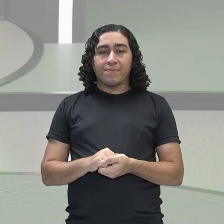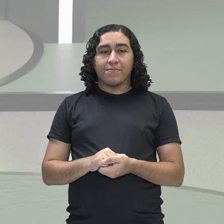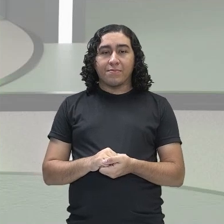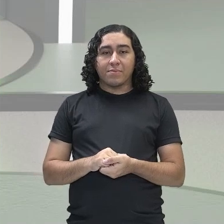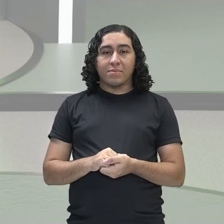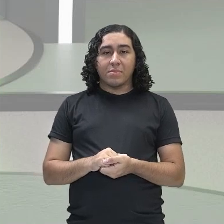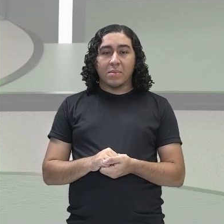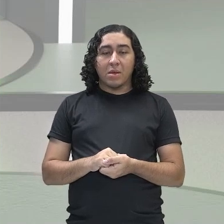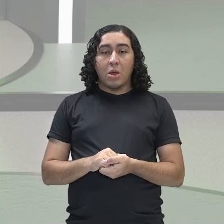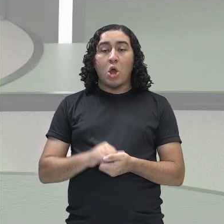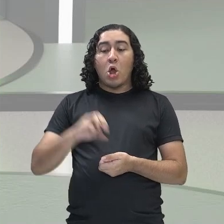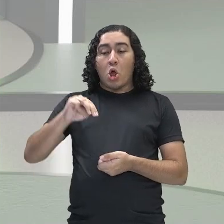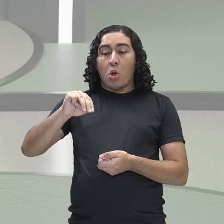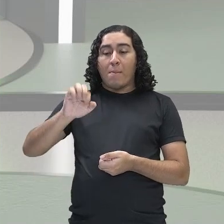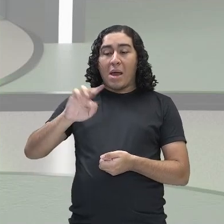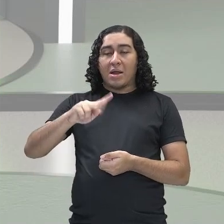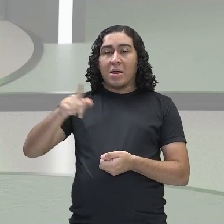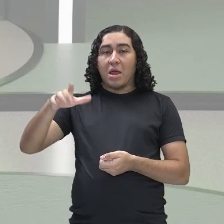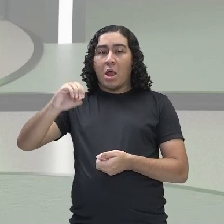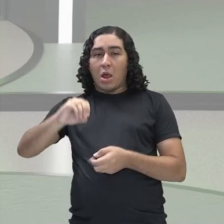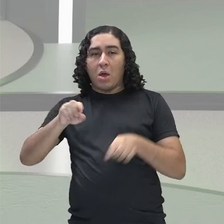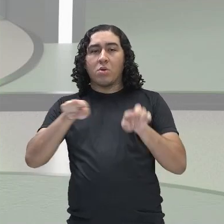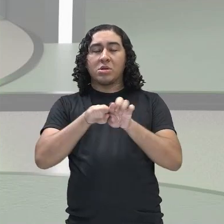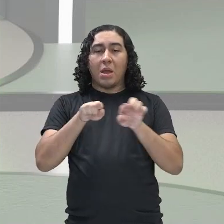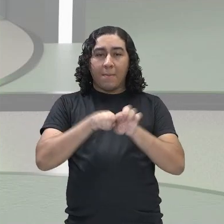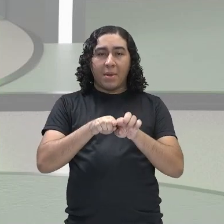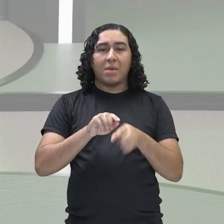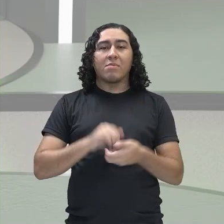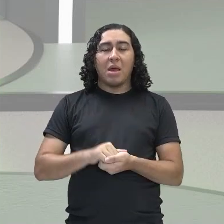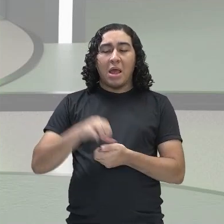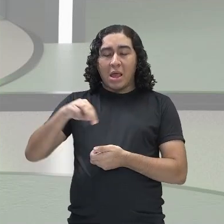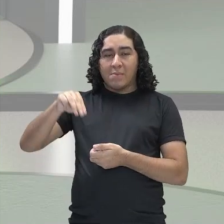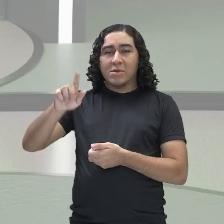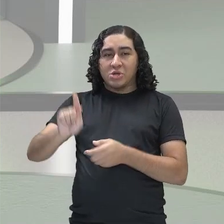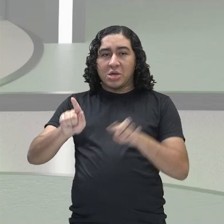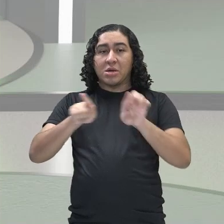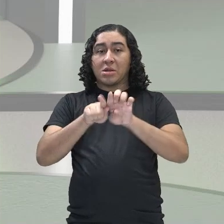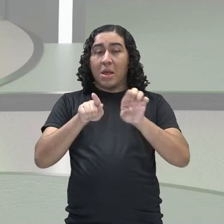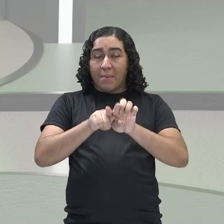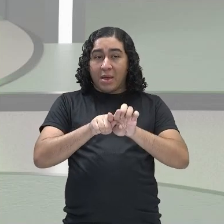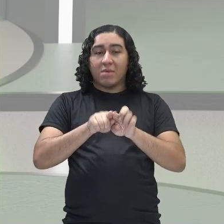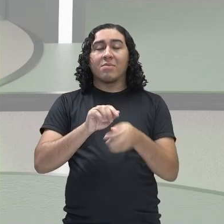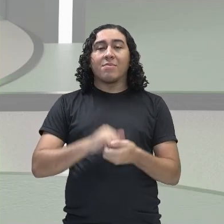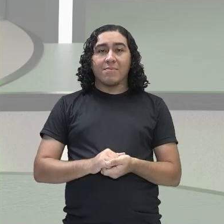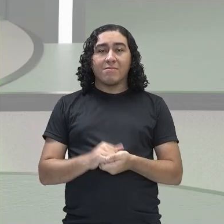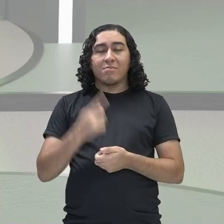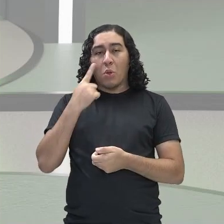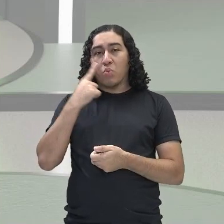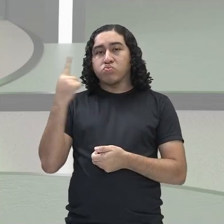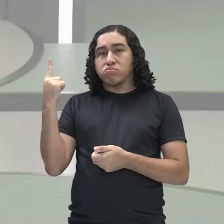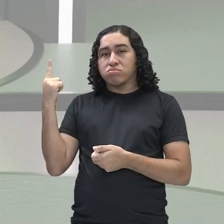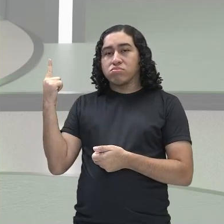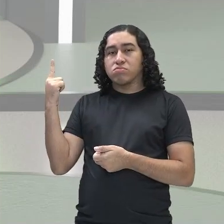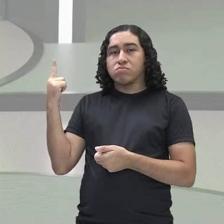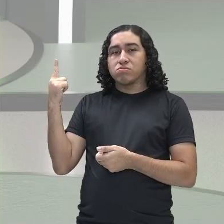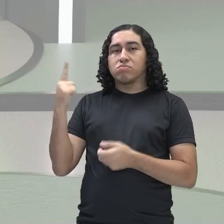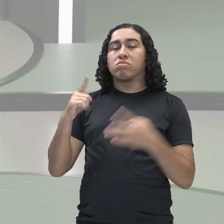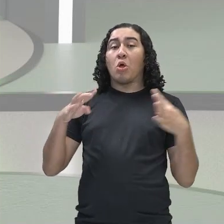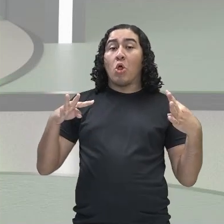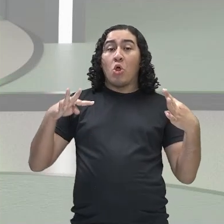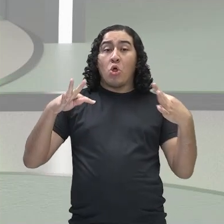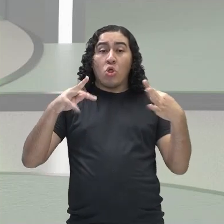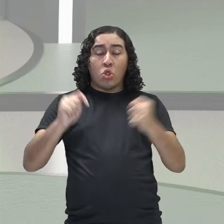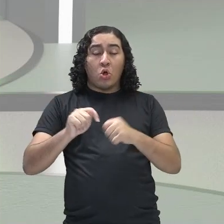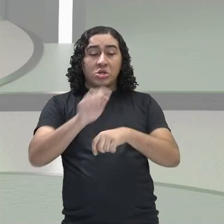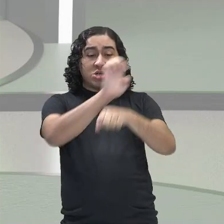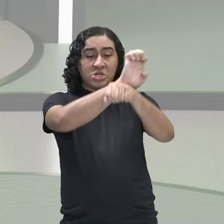do Maranhão, Mato Grosso, Rondônia e Tocantins, né? Então, toda essa área verde aqui